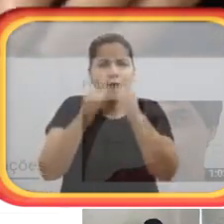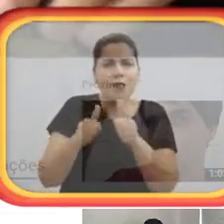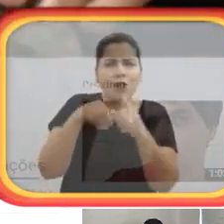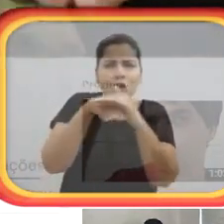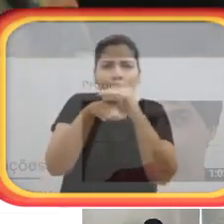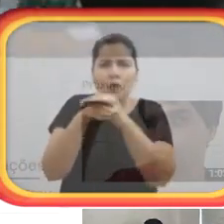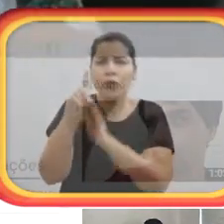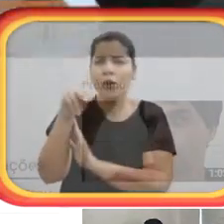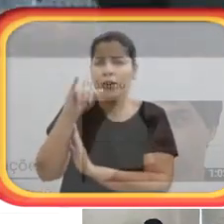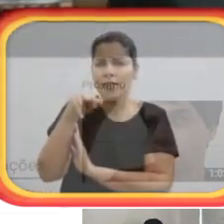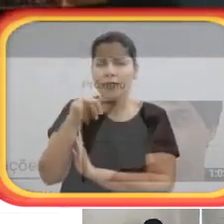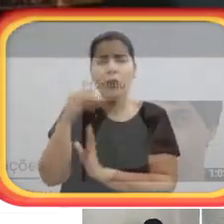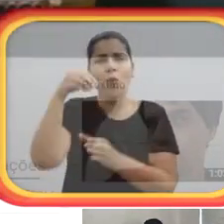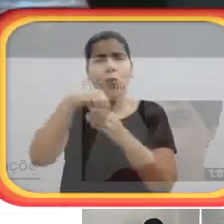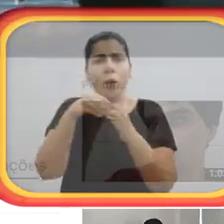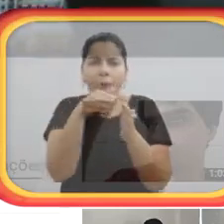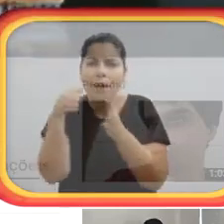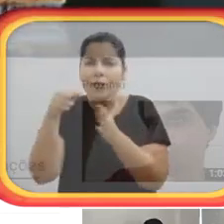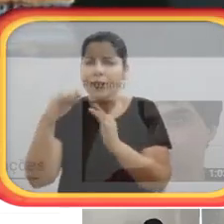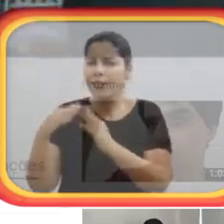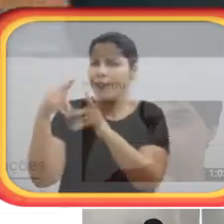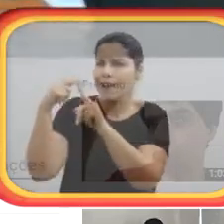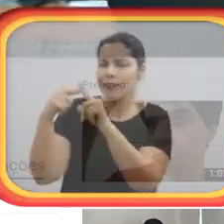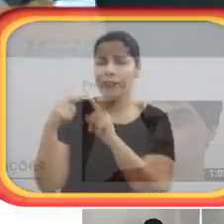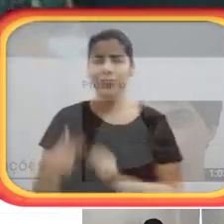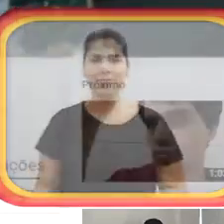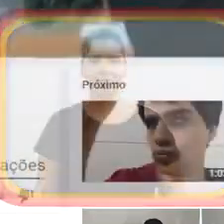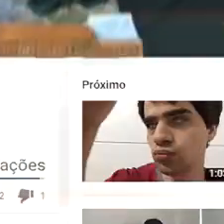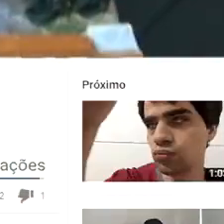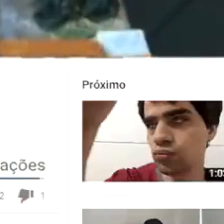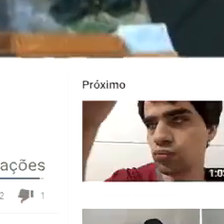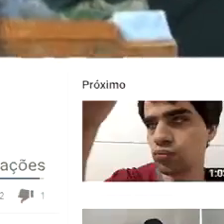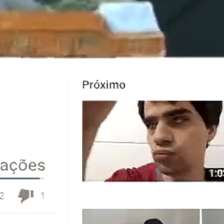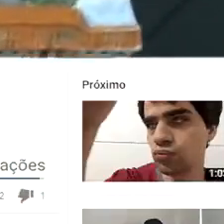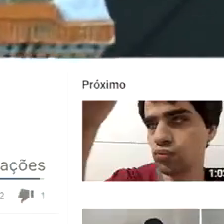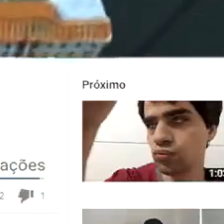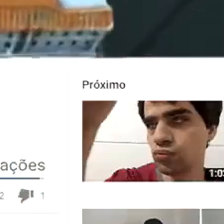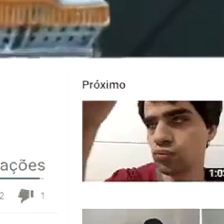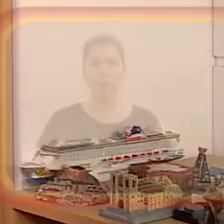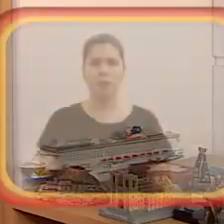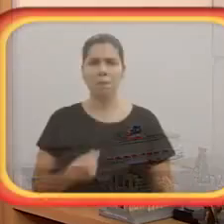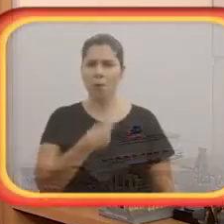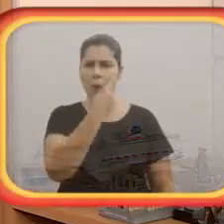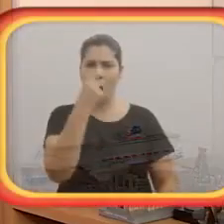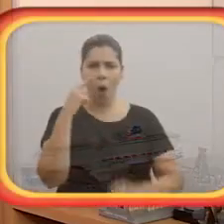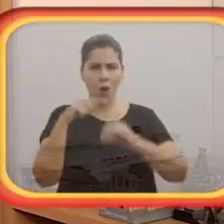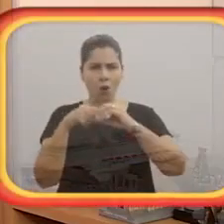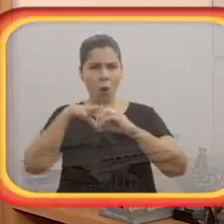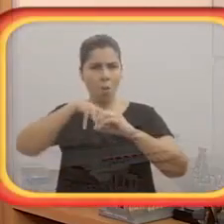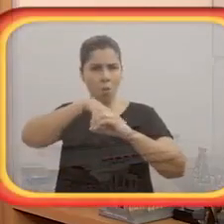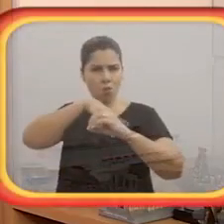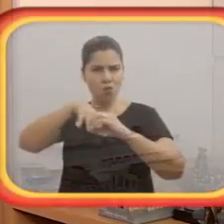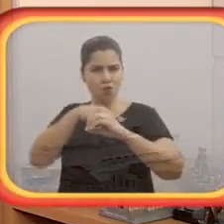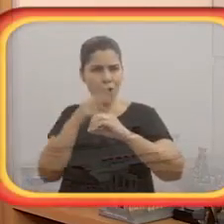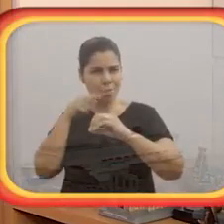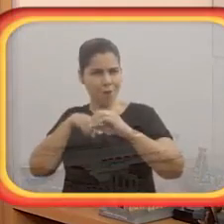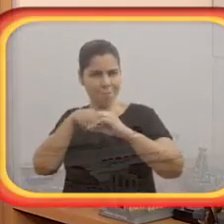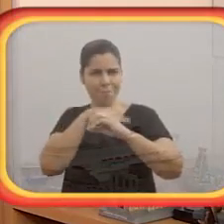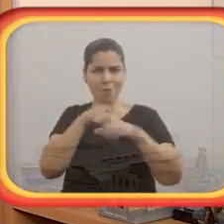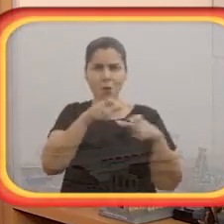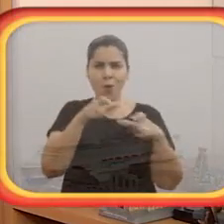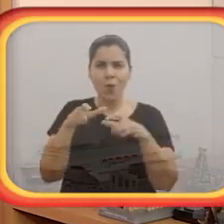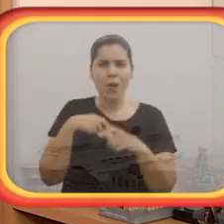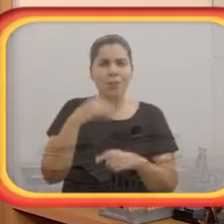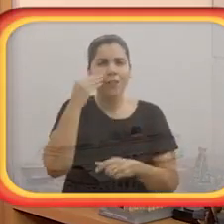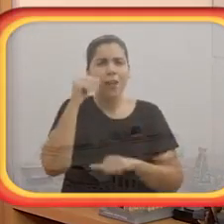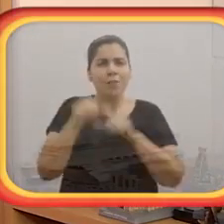erguer um suntuoso túmulo para Don Inês. Colocou-o na parte norte da igreja. Tem o Mundo Através dos